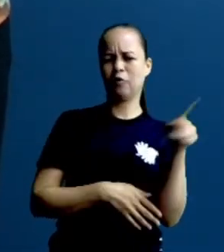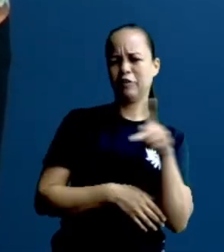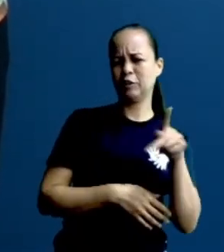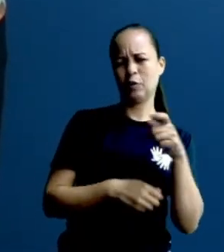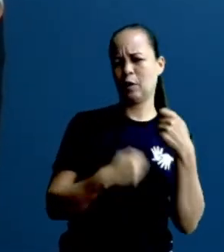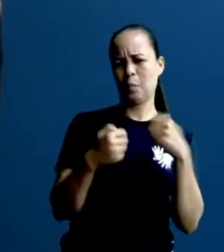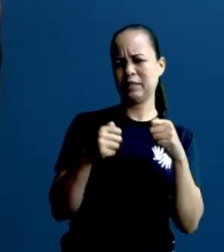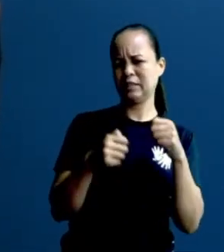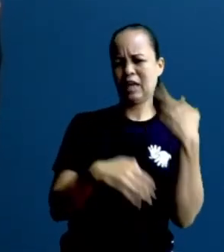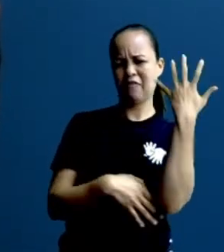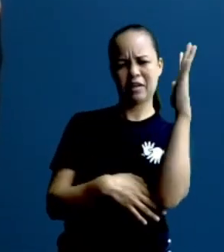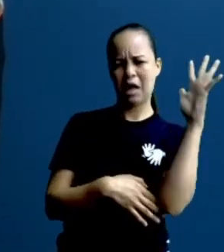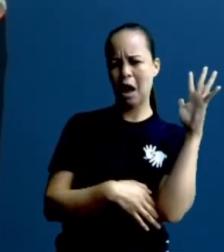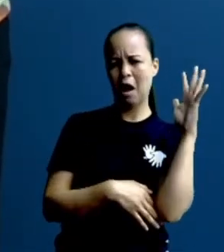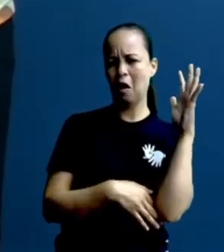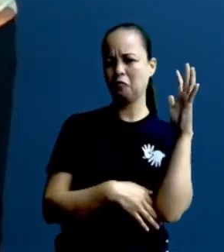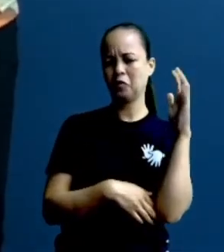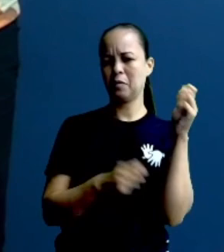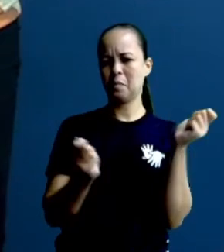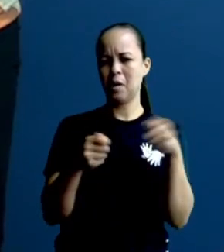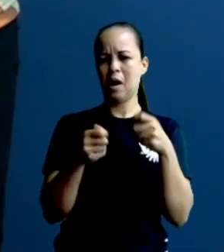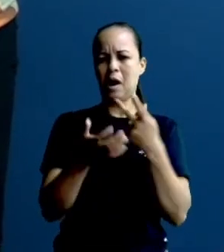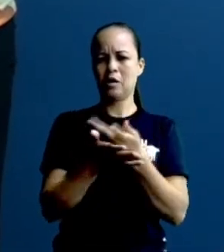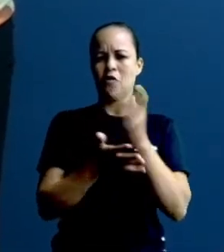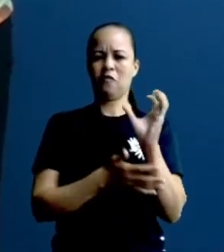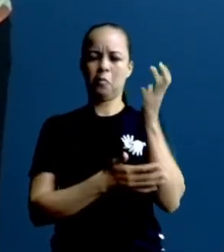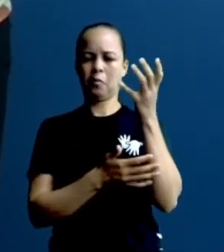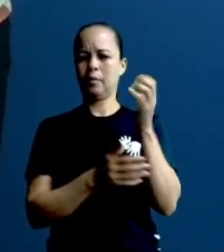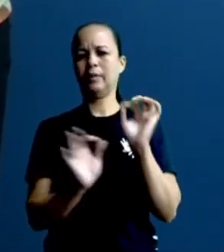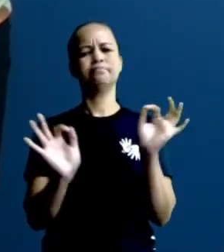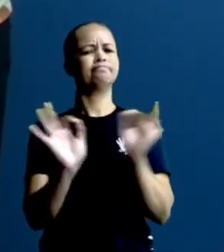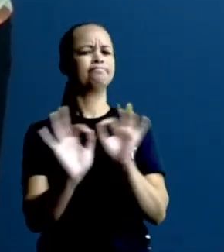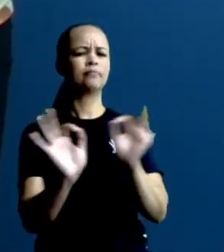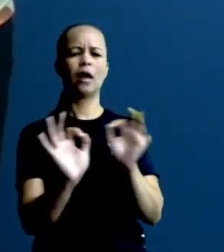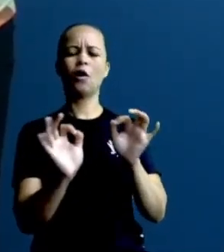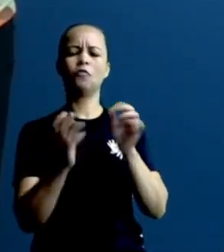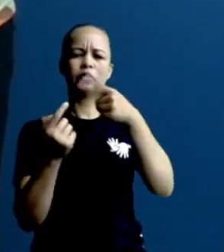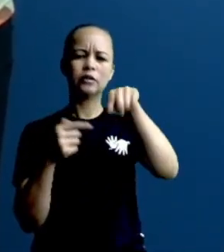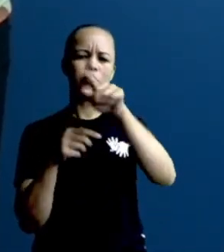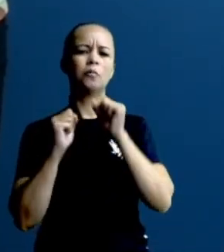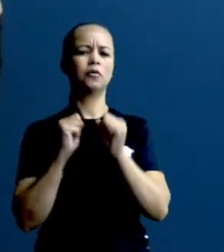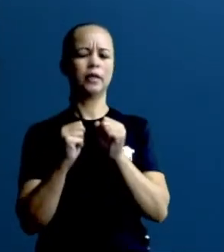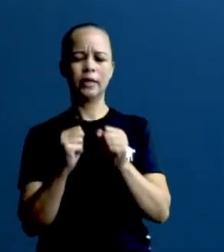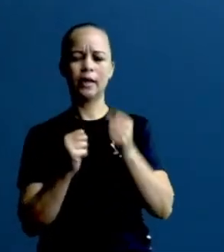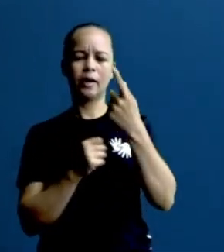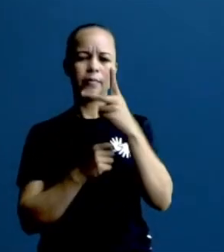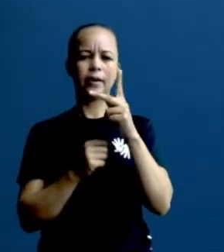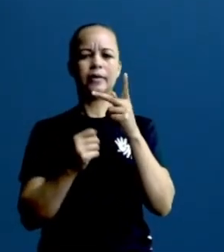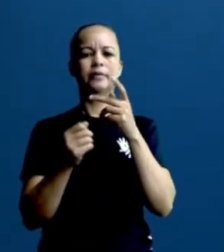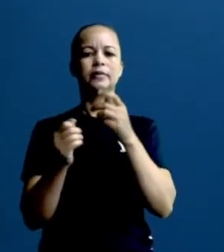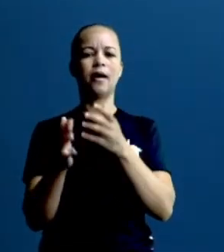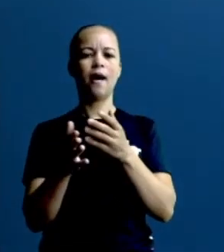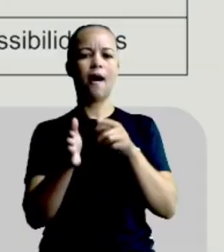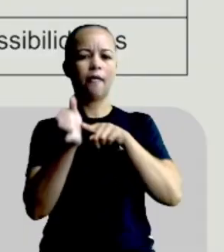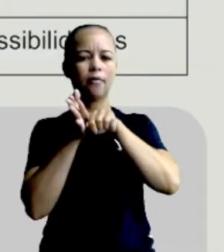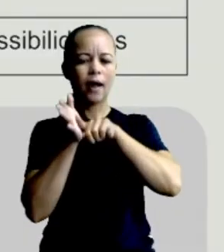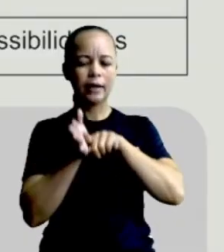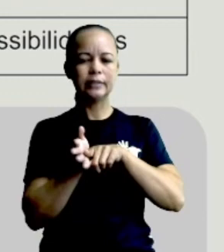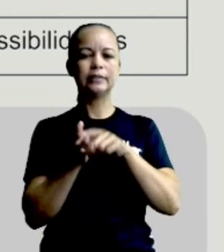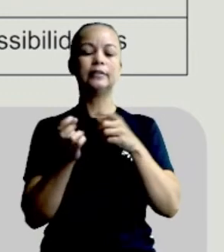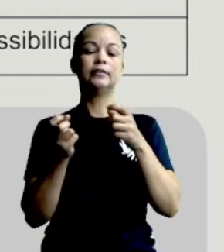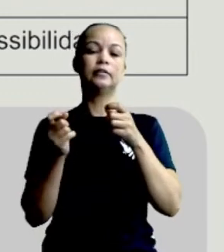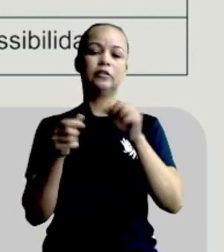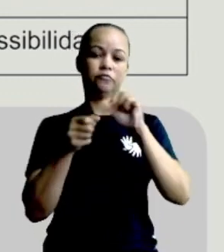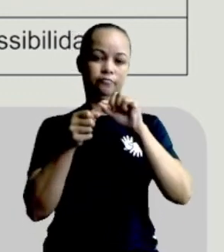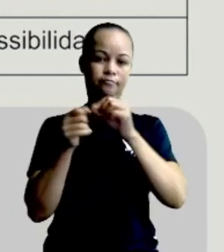o problema. Não. Automaticamente, você poderia ir para esta análise aqui, que foi feita, se liga aí nela de